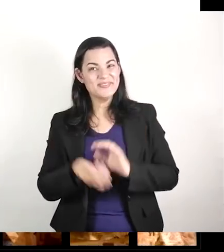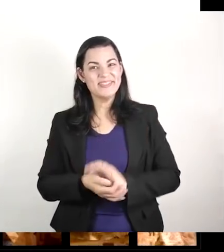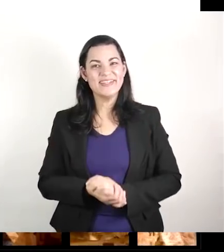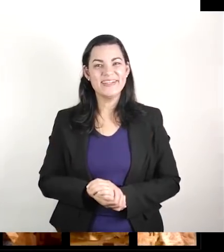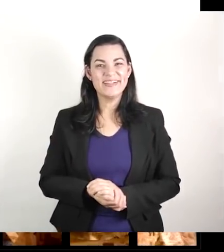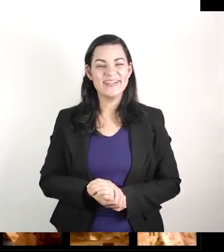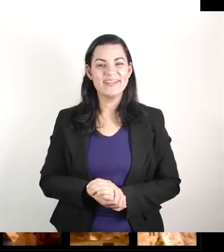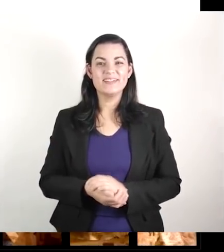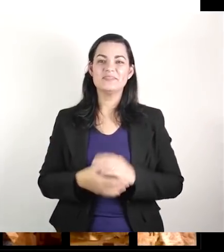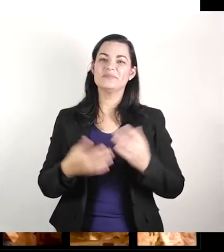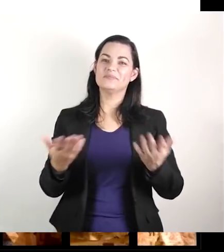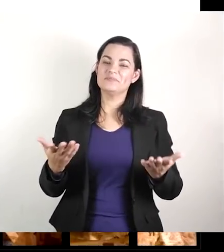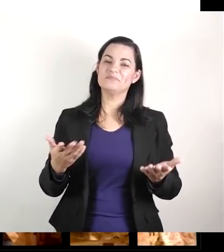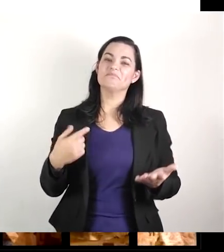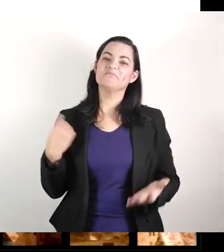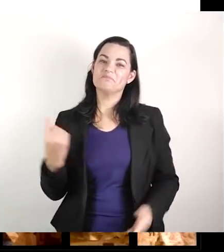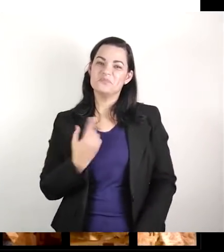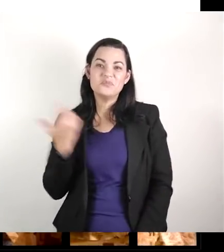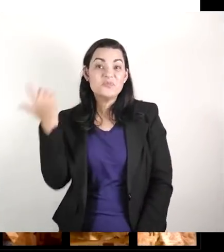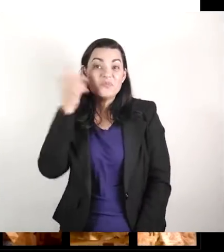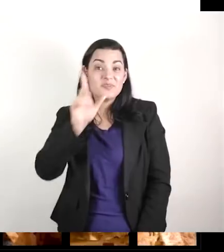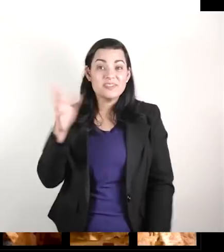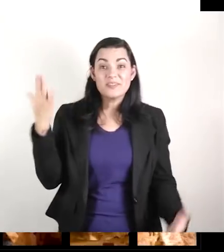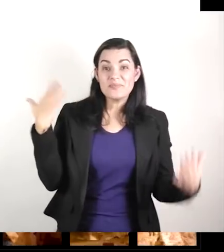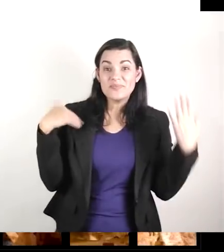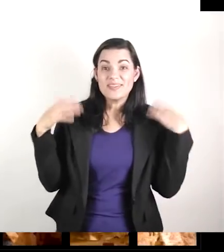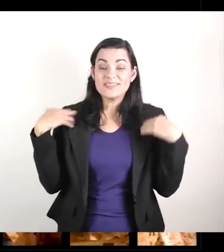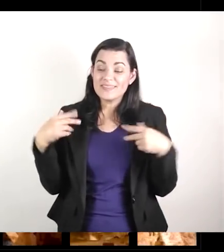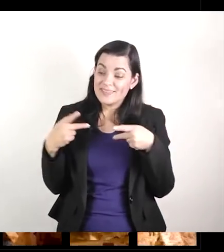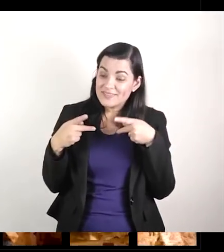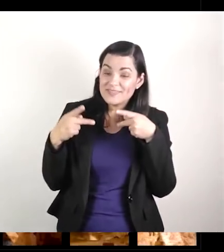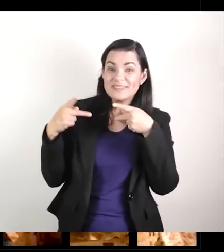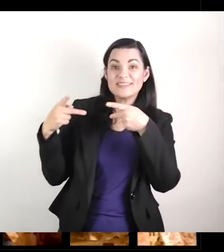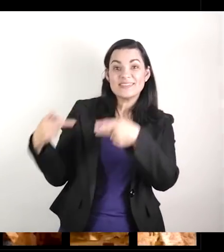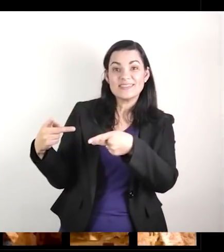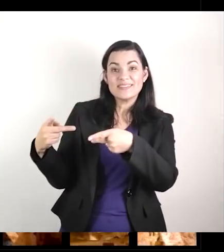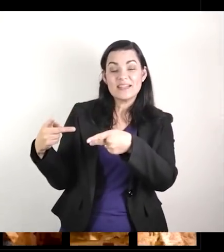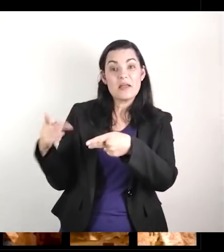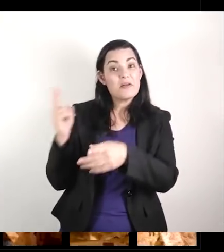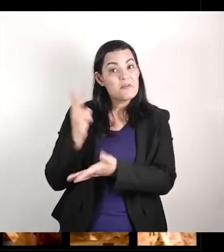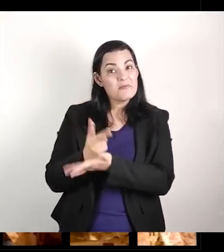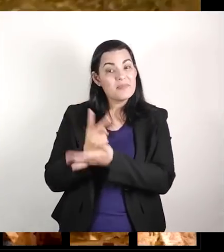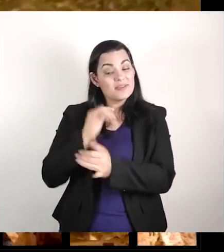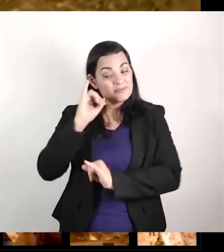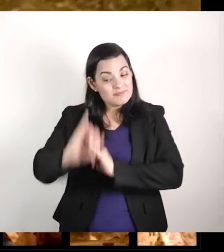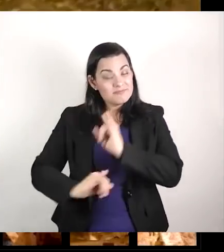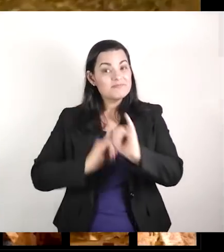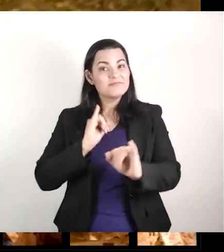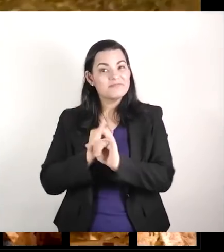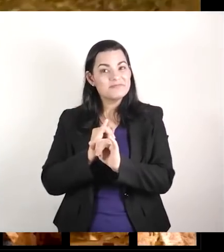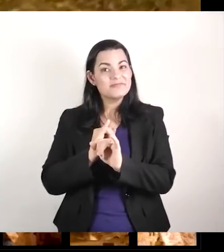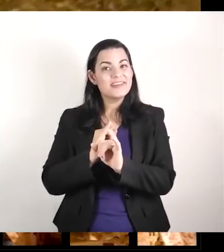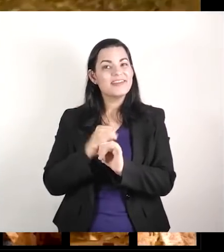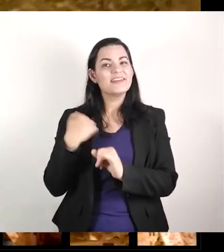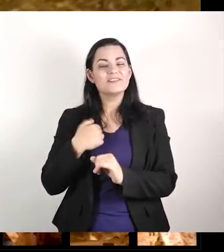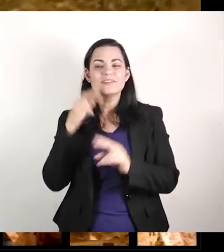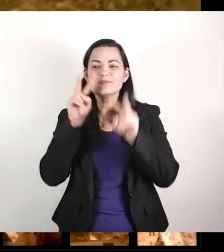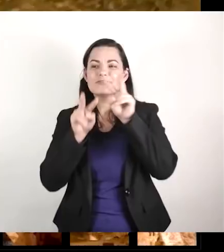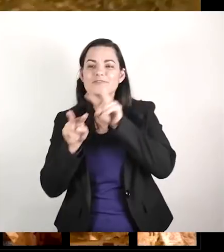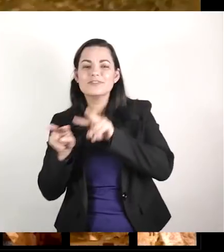Viu só? Então, assim, a gente consegue fazer uma visita, um tour virtual aí por uma